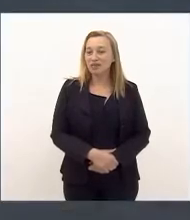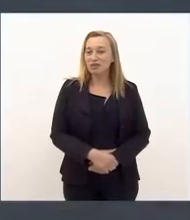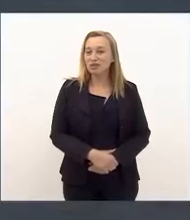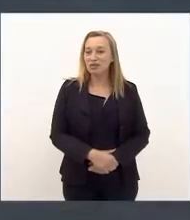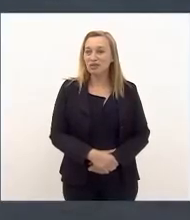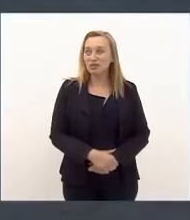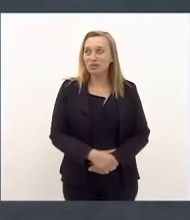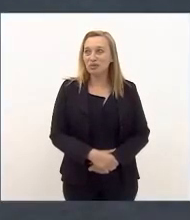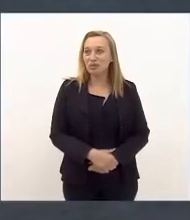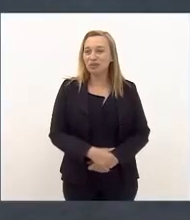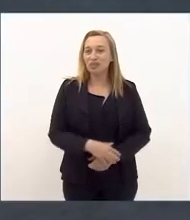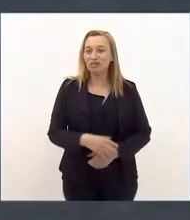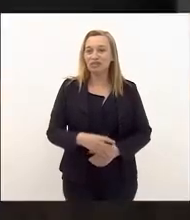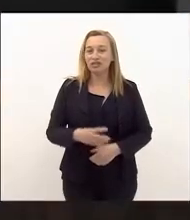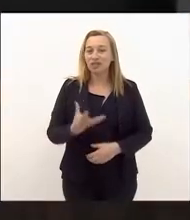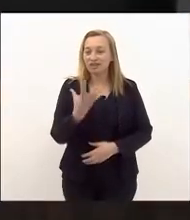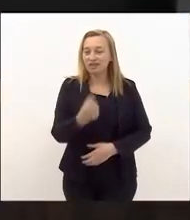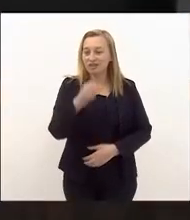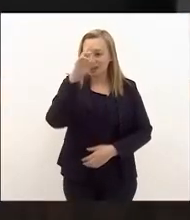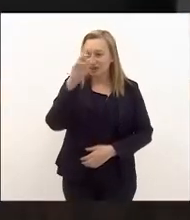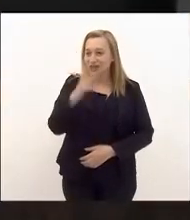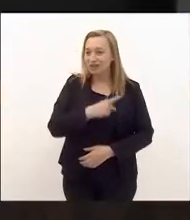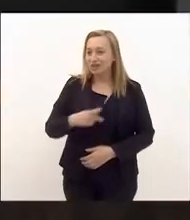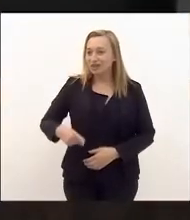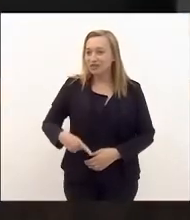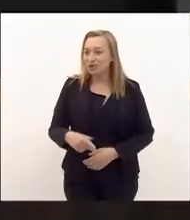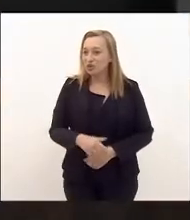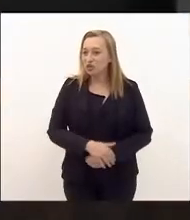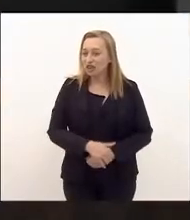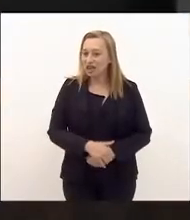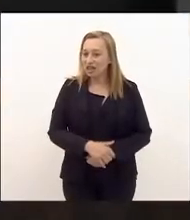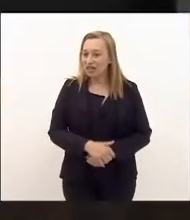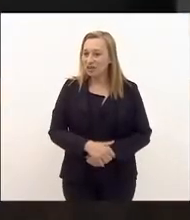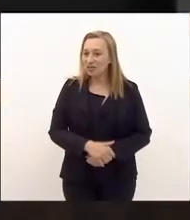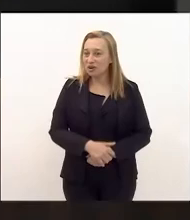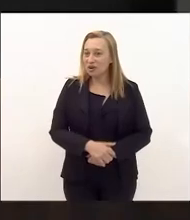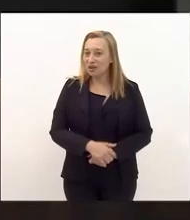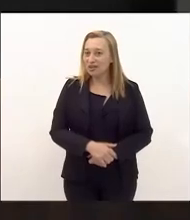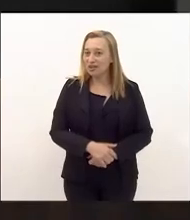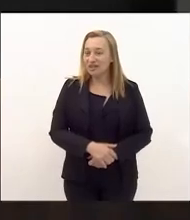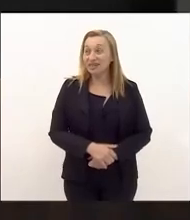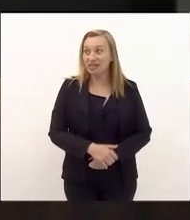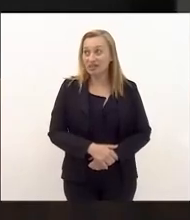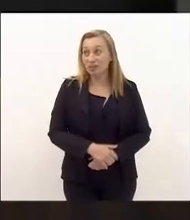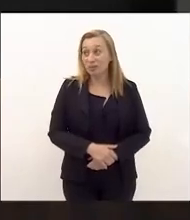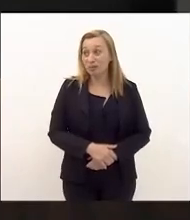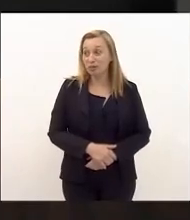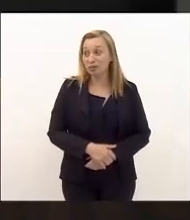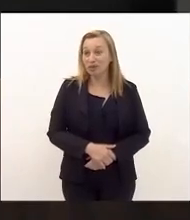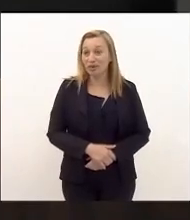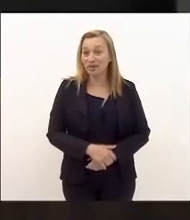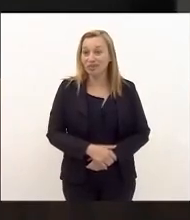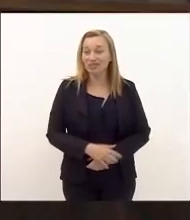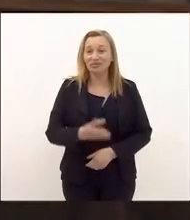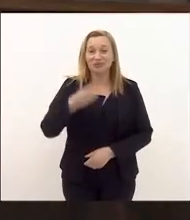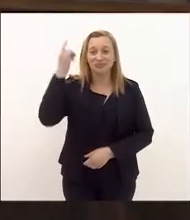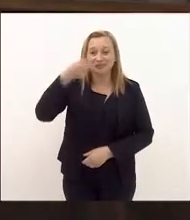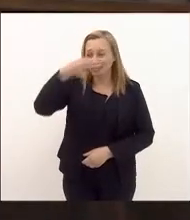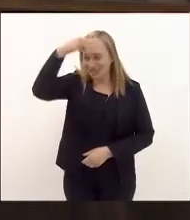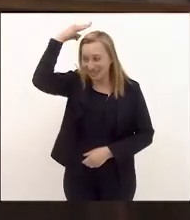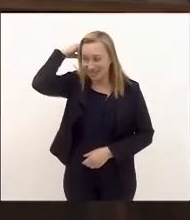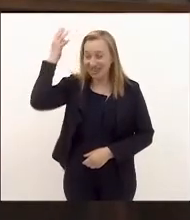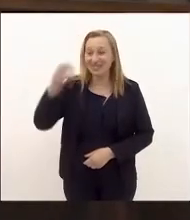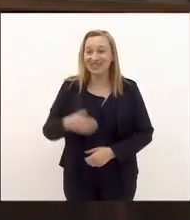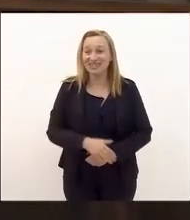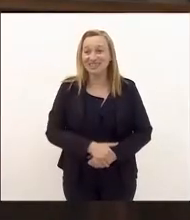Parecer favorável, senhor presidente. Pela Comissão de Orçamento, deputado Márcio Canella. Deputado Márcio Pacheco. Favorável,